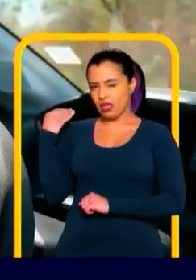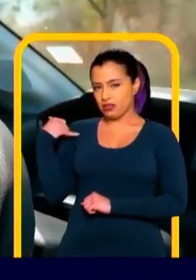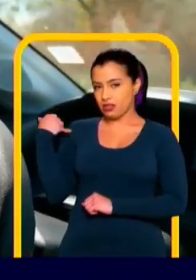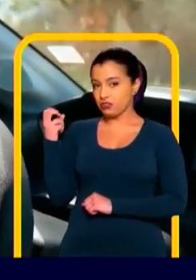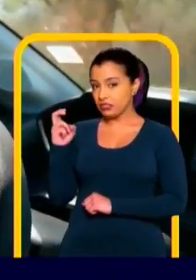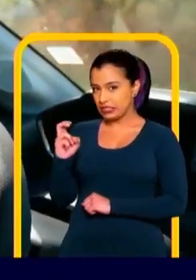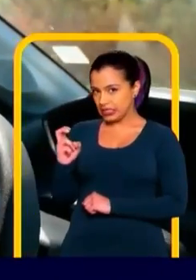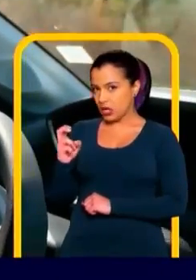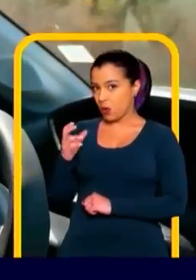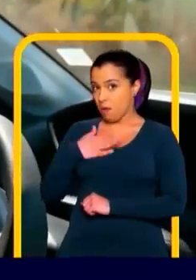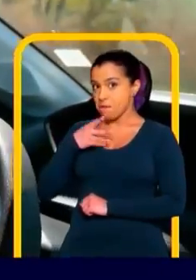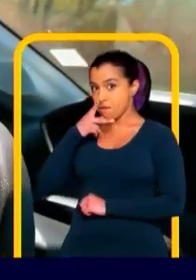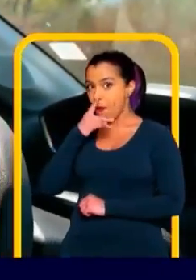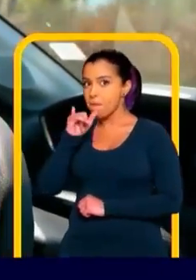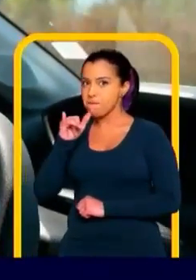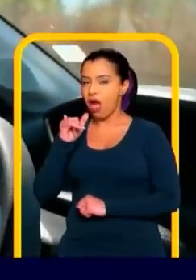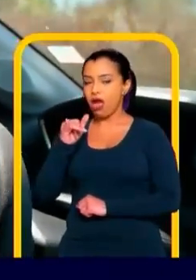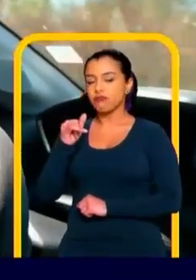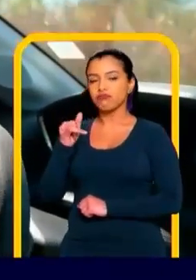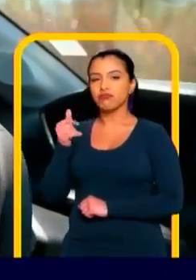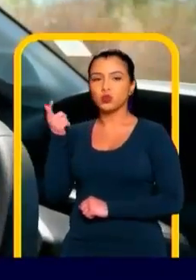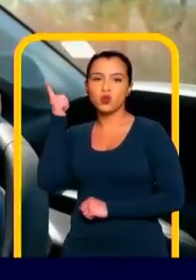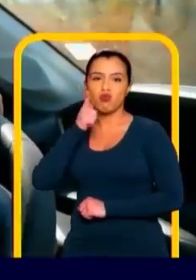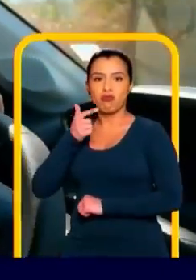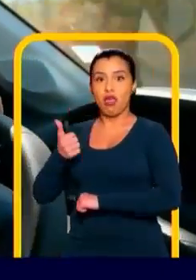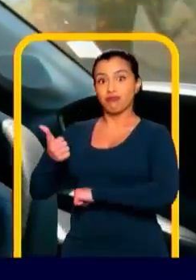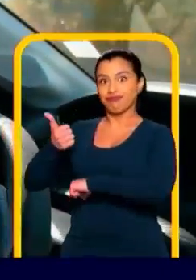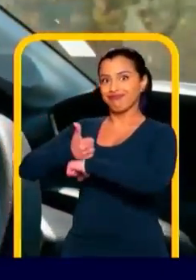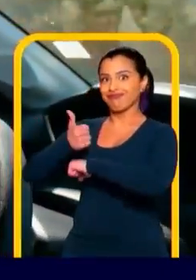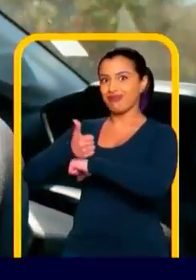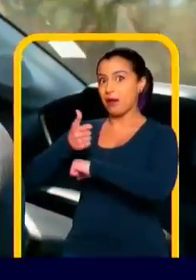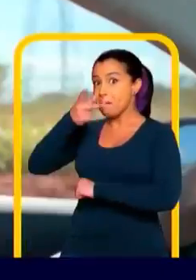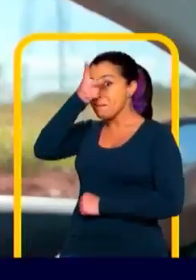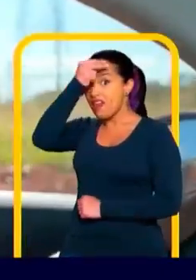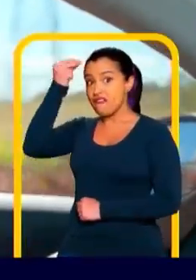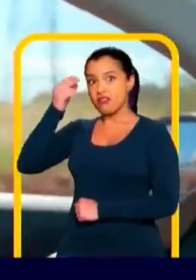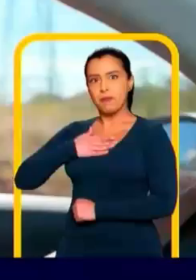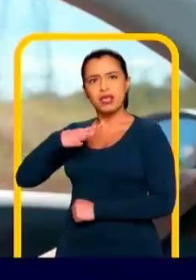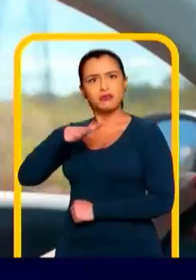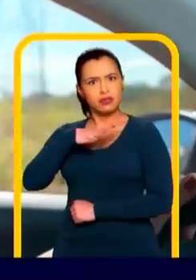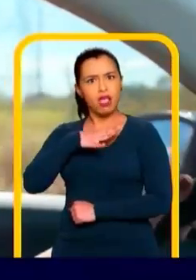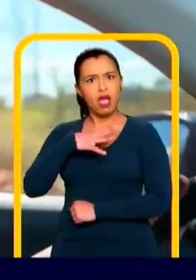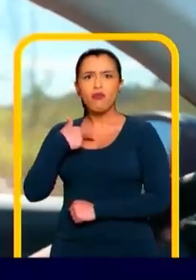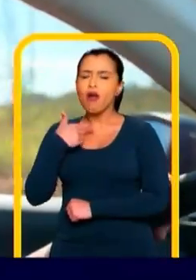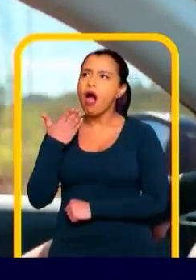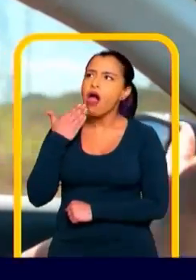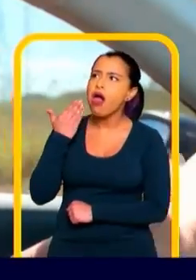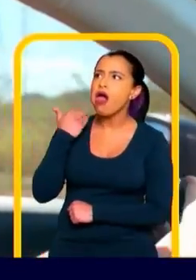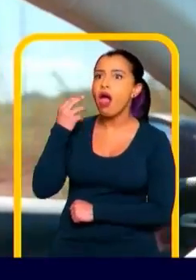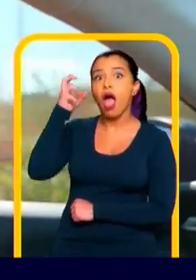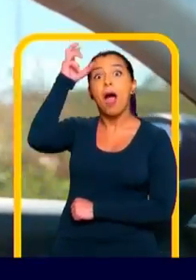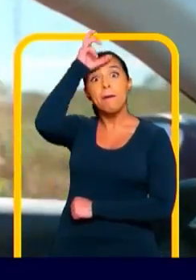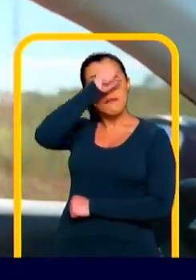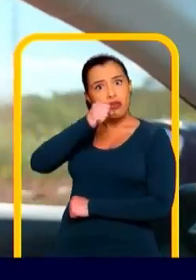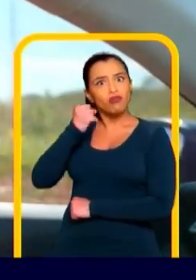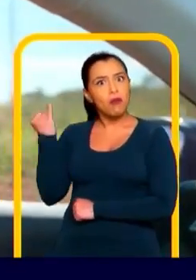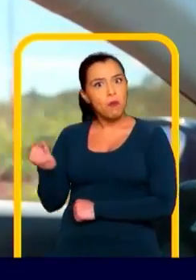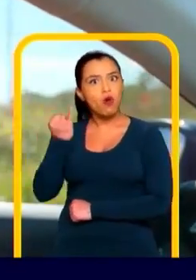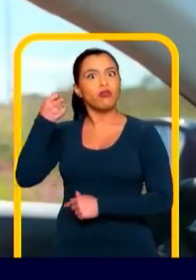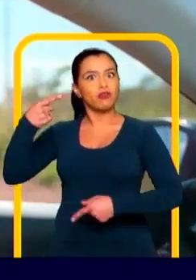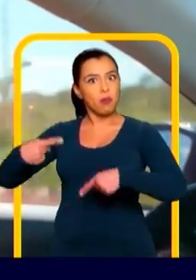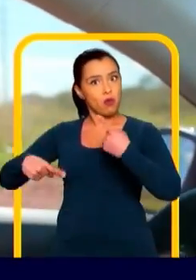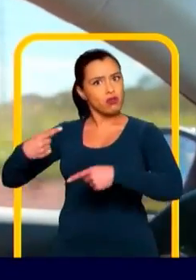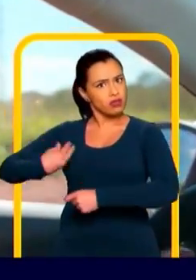Eu tinha 5 anos de idade quando meu pai se tornou prefeito da minha cidade natal. E ali eu aprendi a importância da política na vida